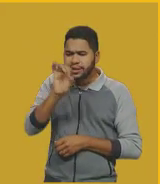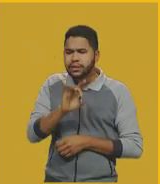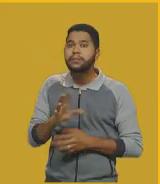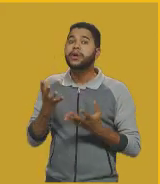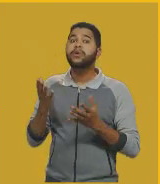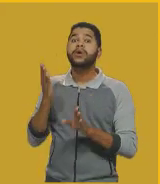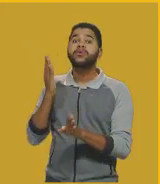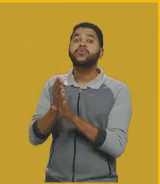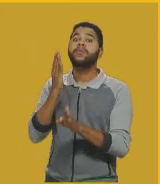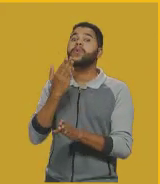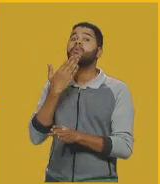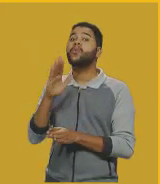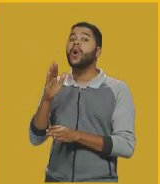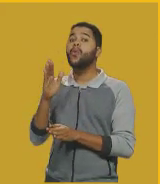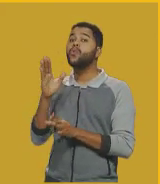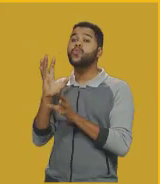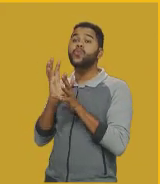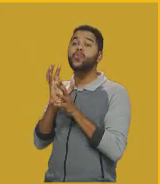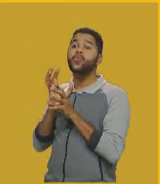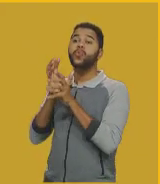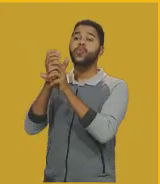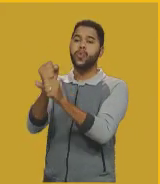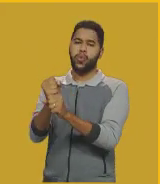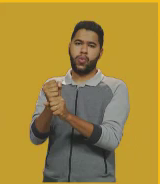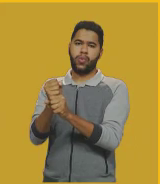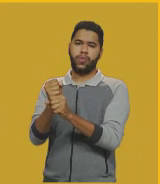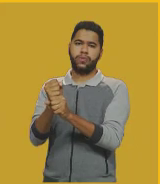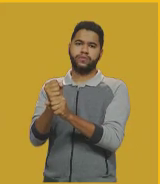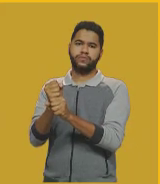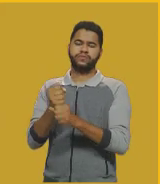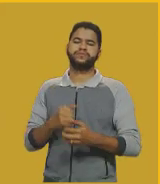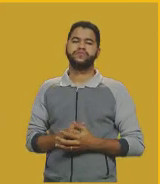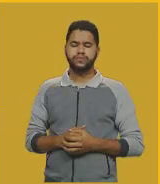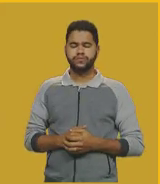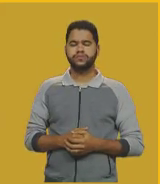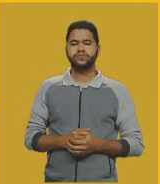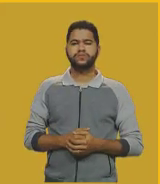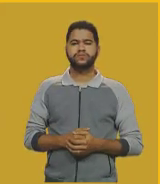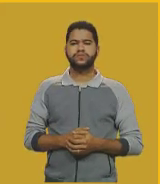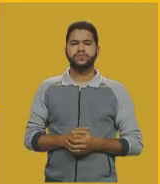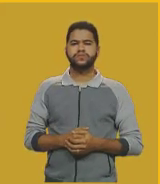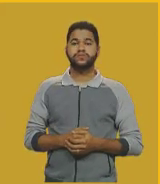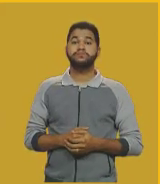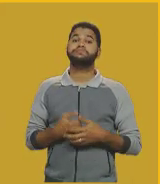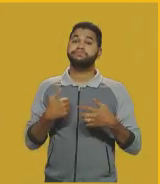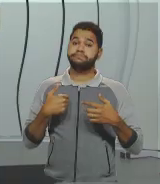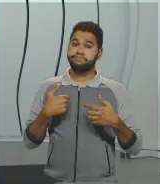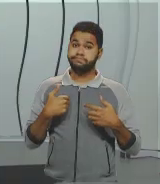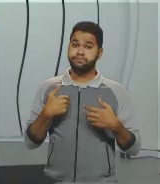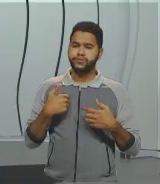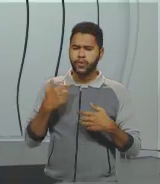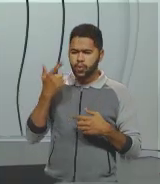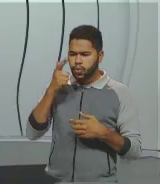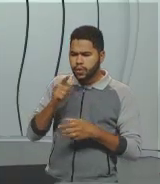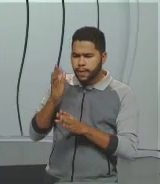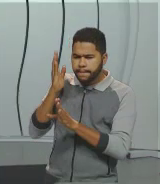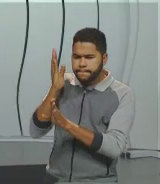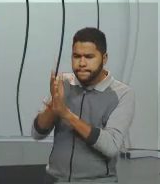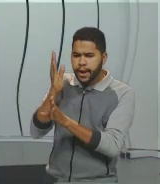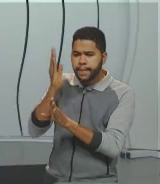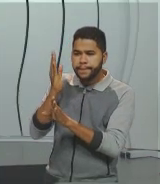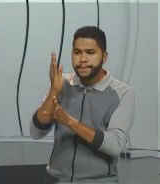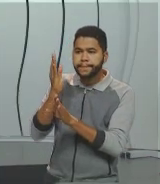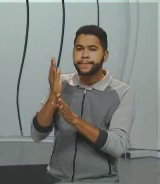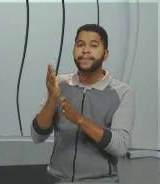quero descobrir qual que é a resistência total qual que é a corrente total desse circuito. Então, para eu descobrir qual que é a corrente total